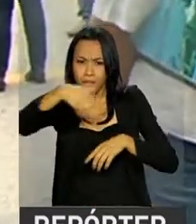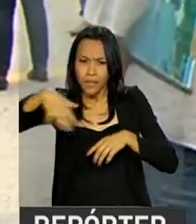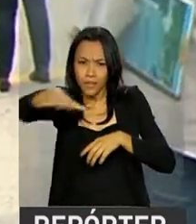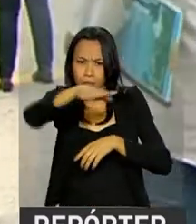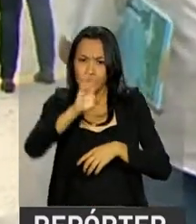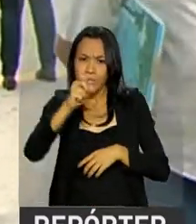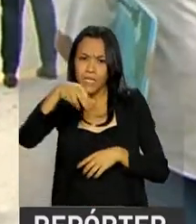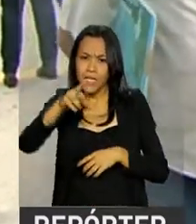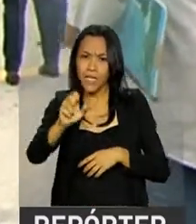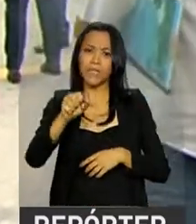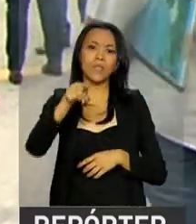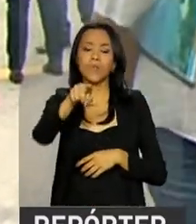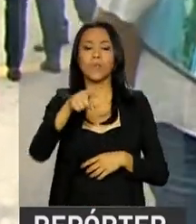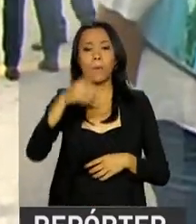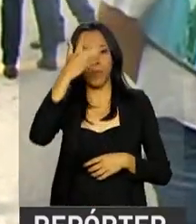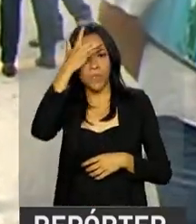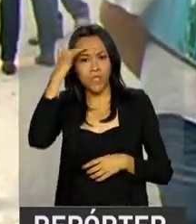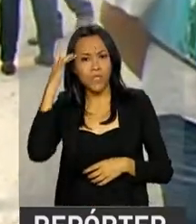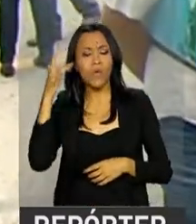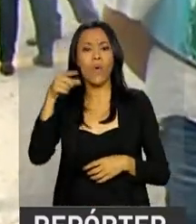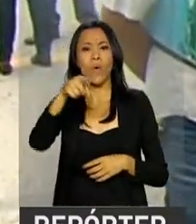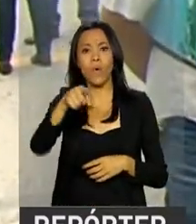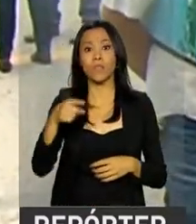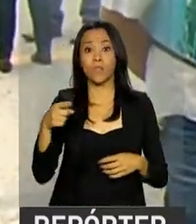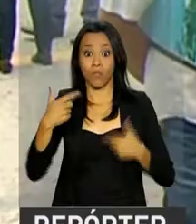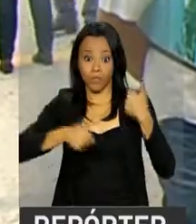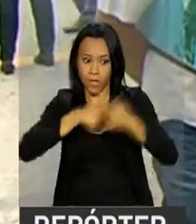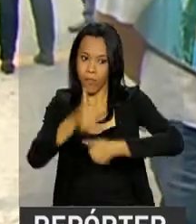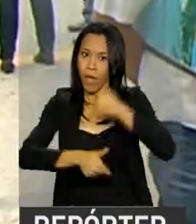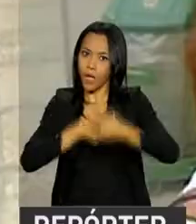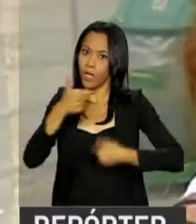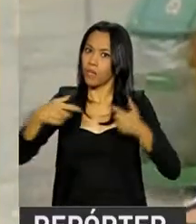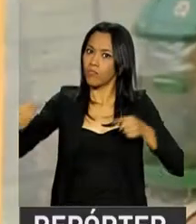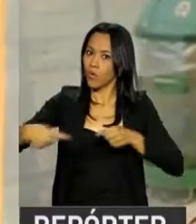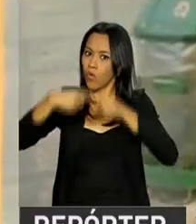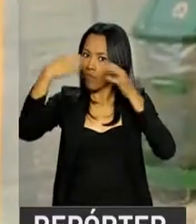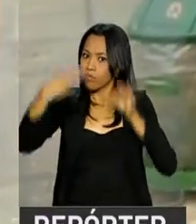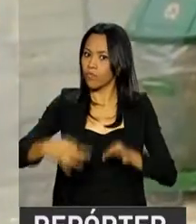profissionais como guias e agentes de turismo estão atuando dentro da lei.